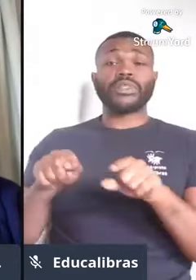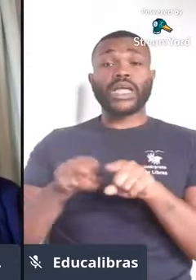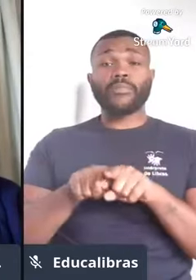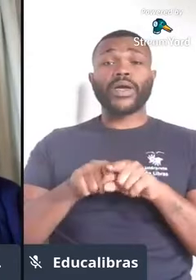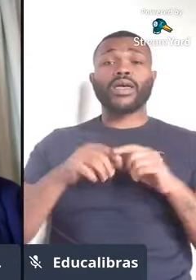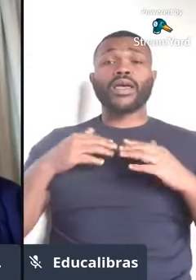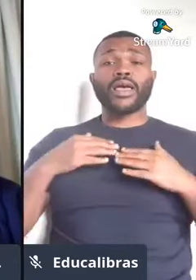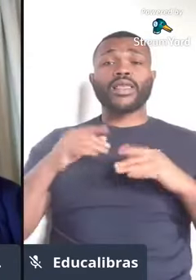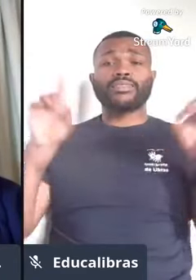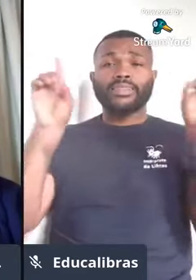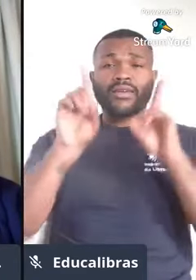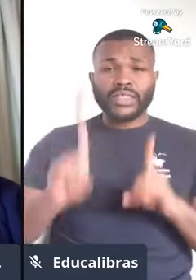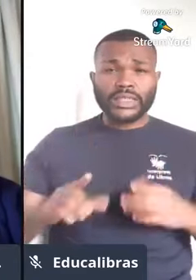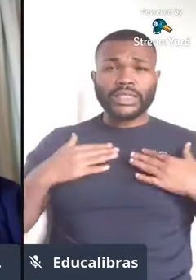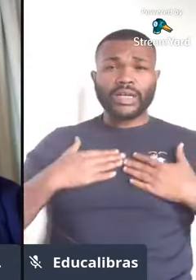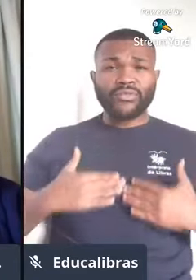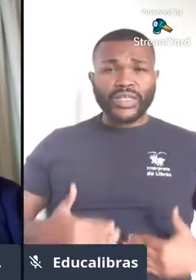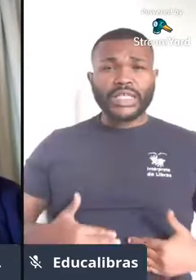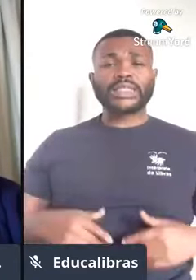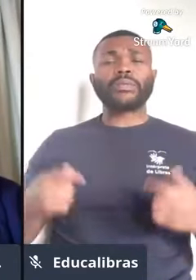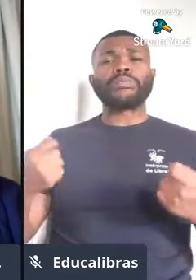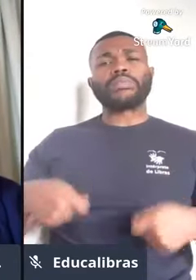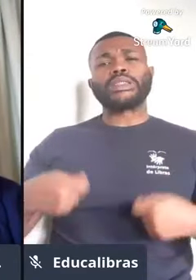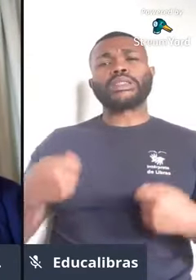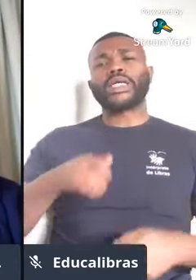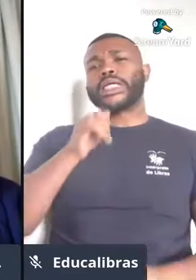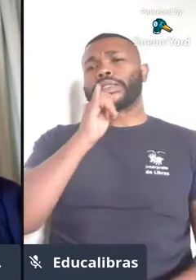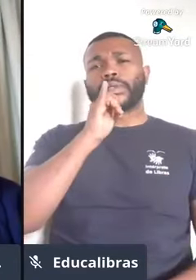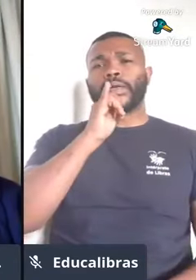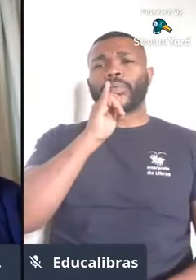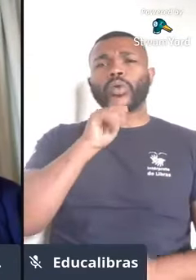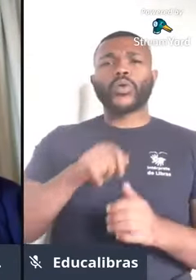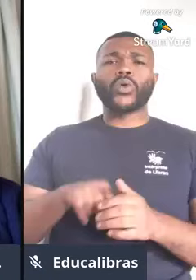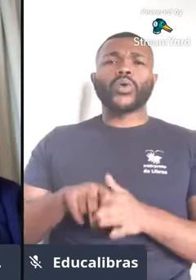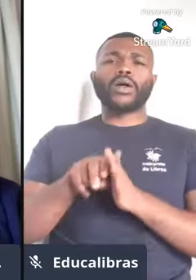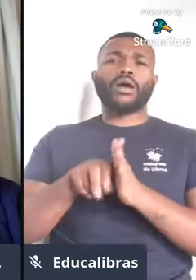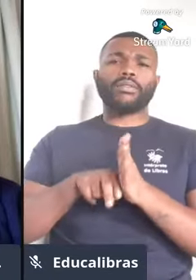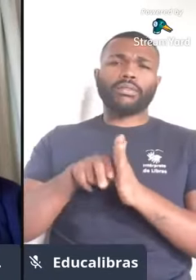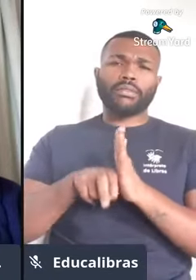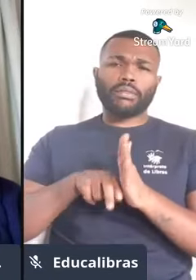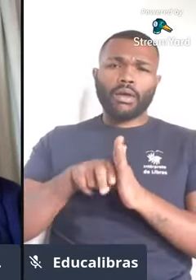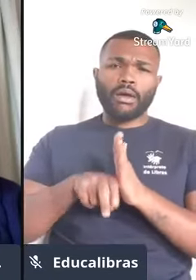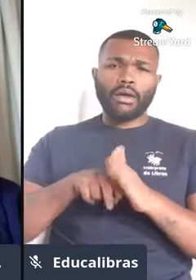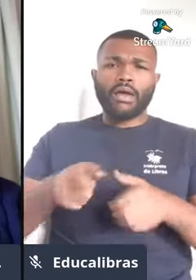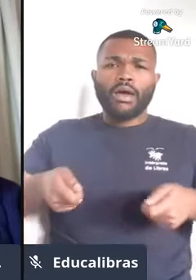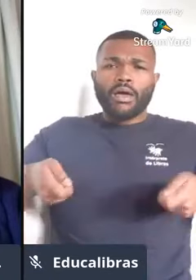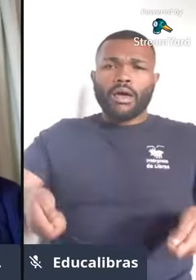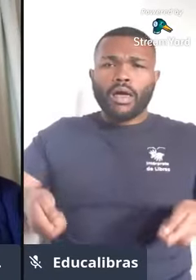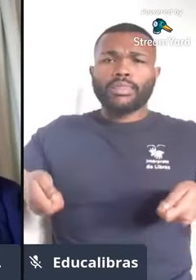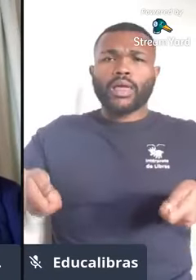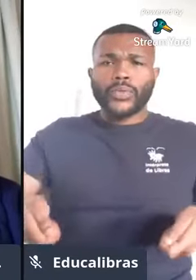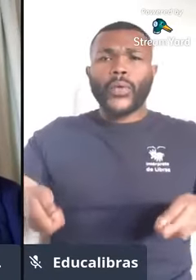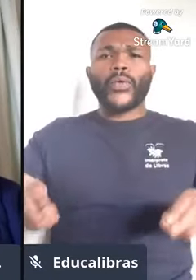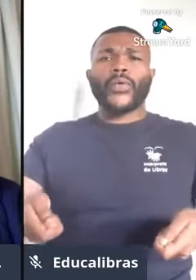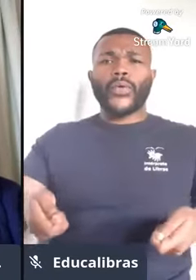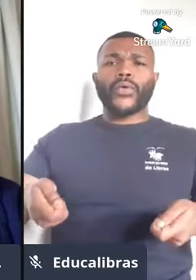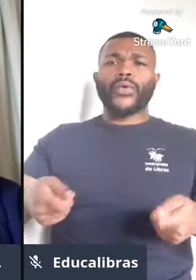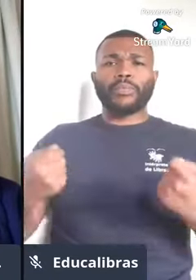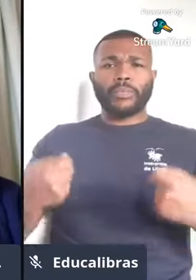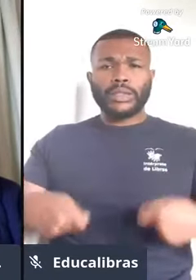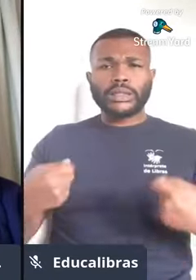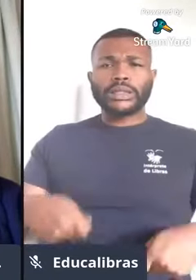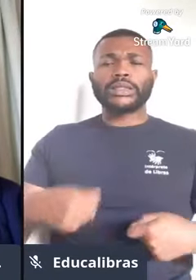que exigirem o uso de equipamentos, como, por exemplo, uma cadeira de rodas, um andador, ou nas deficiências